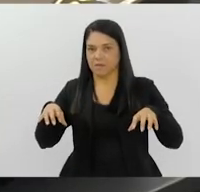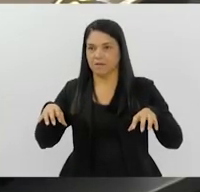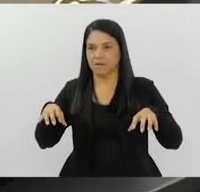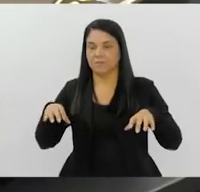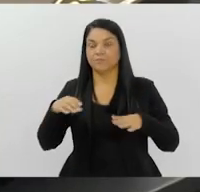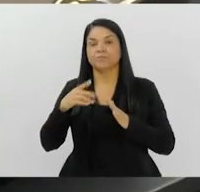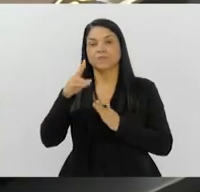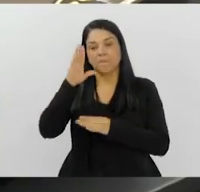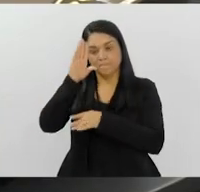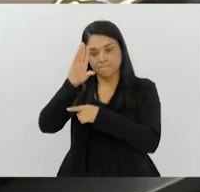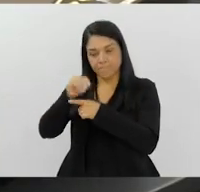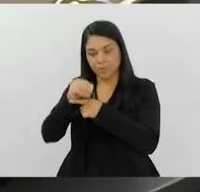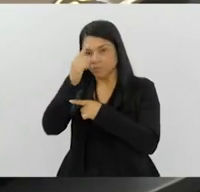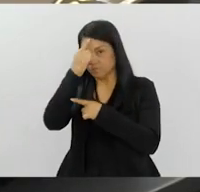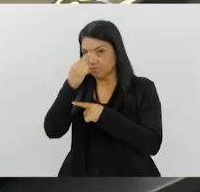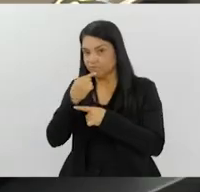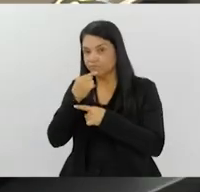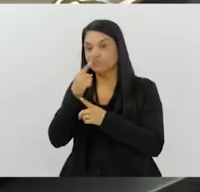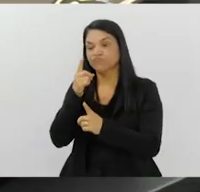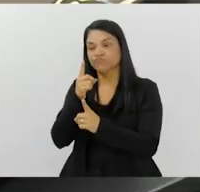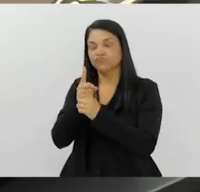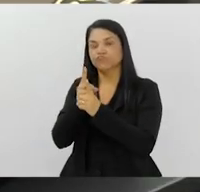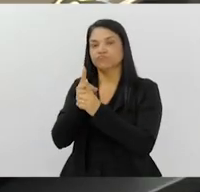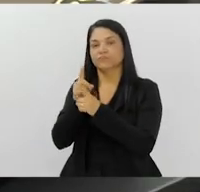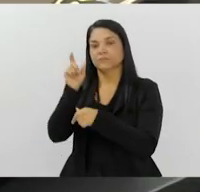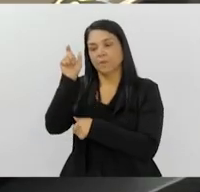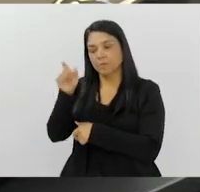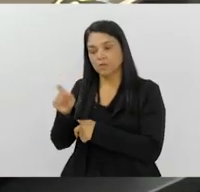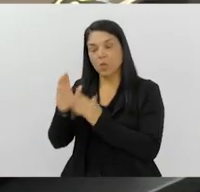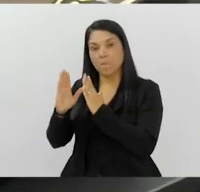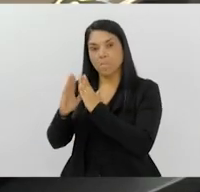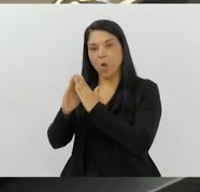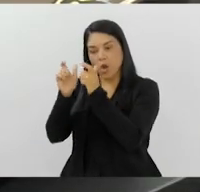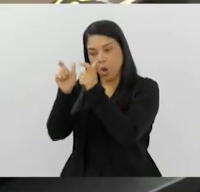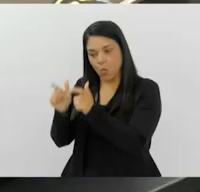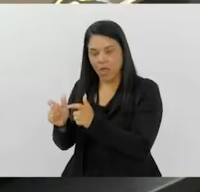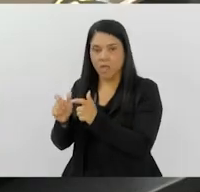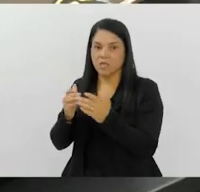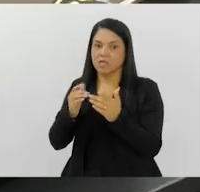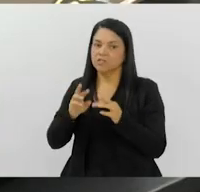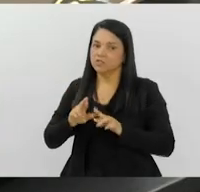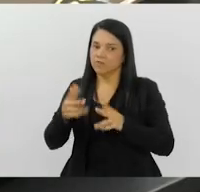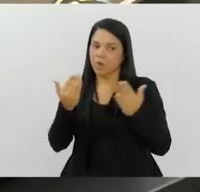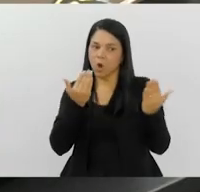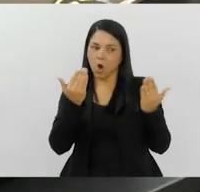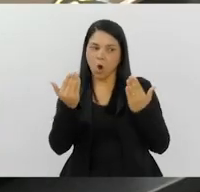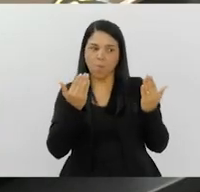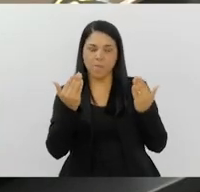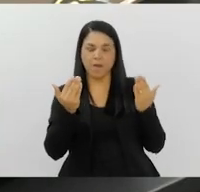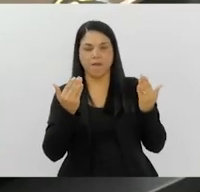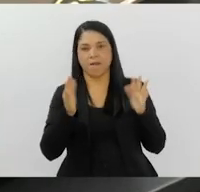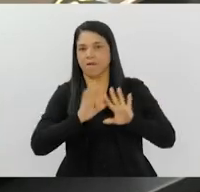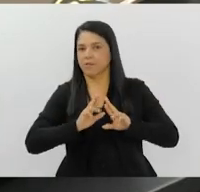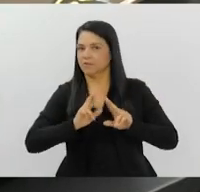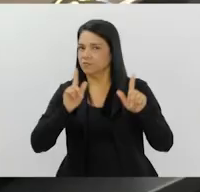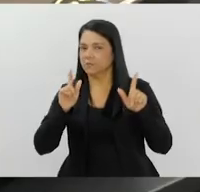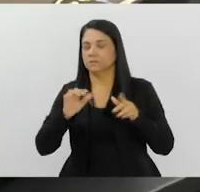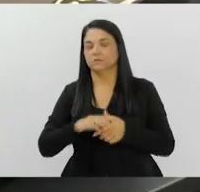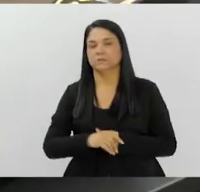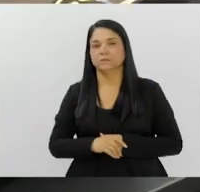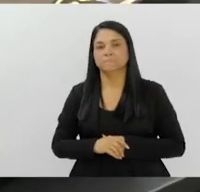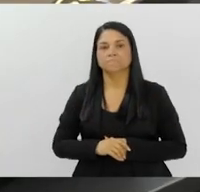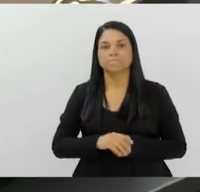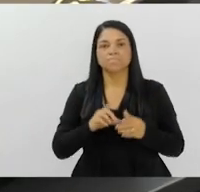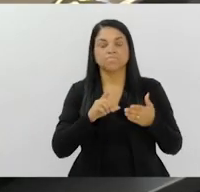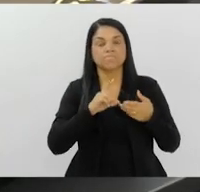facial que chegue até identificação mesmo de uma pessoa não aquela simples comparação de moradores de um condomínio ou de uma residência